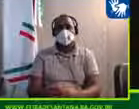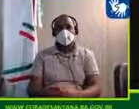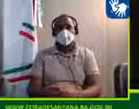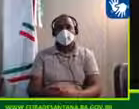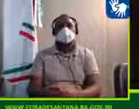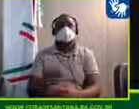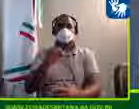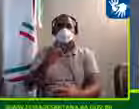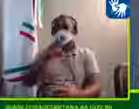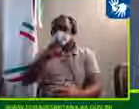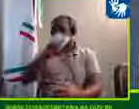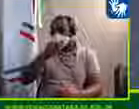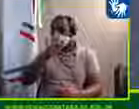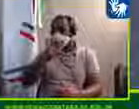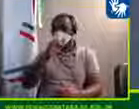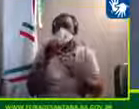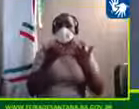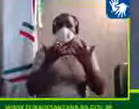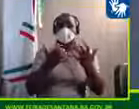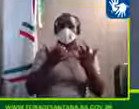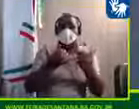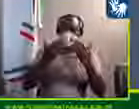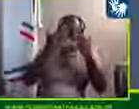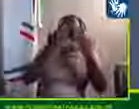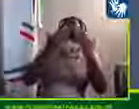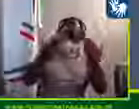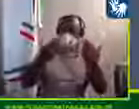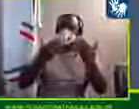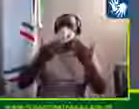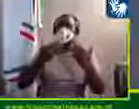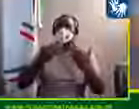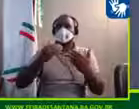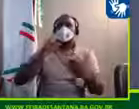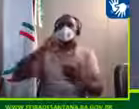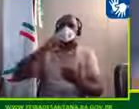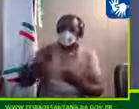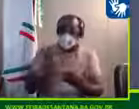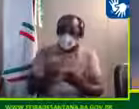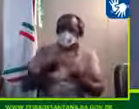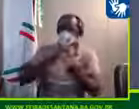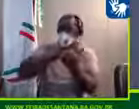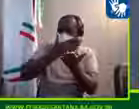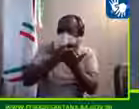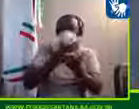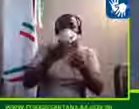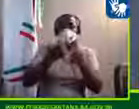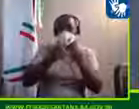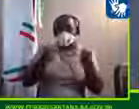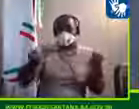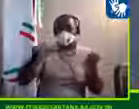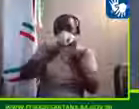Renata, antes que você comece, eu quero fazer um agradecimento ao Jonas aqui, que nos ajuda a ampliar